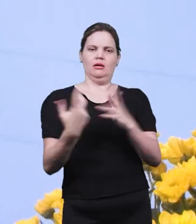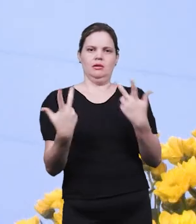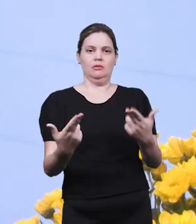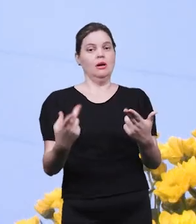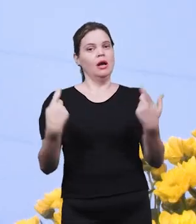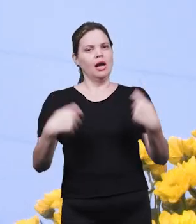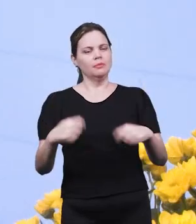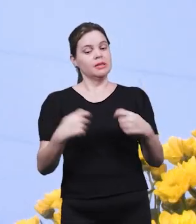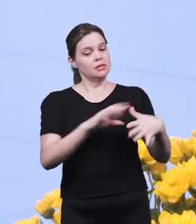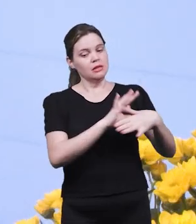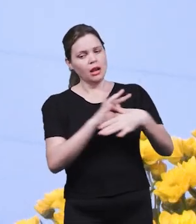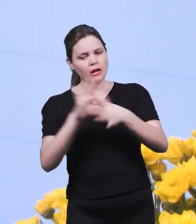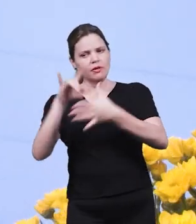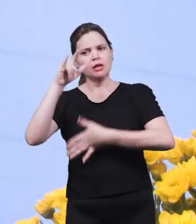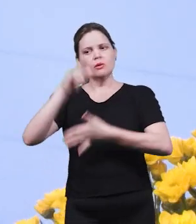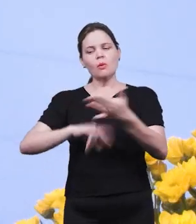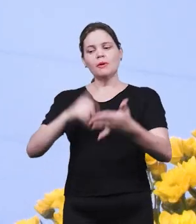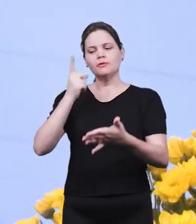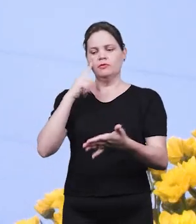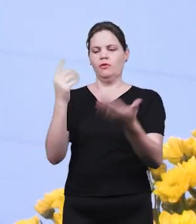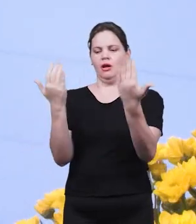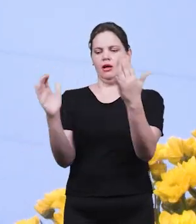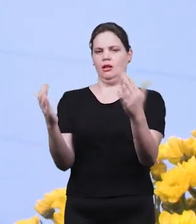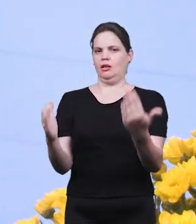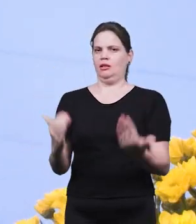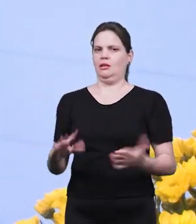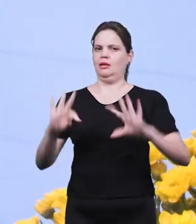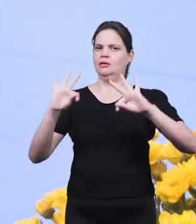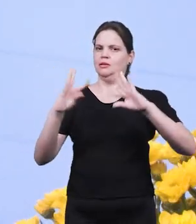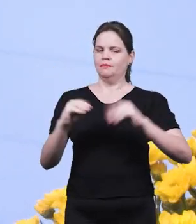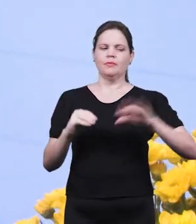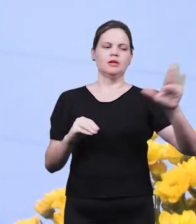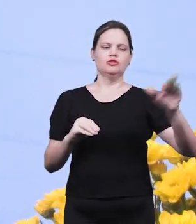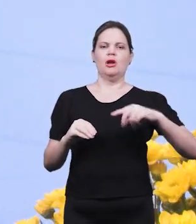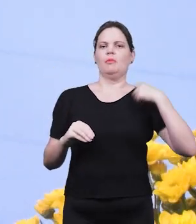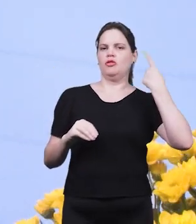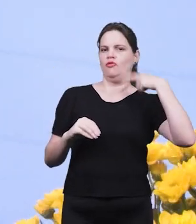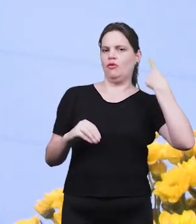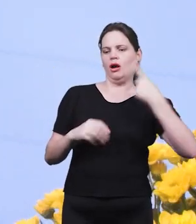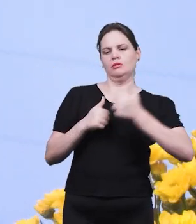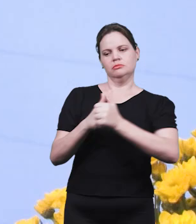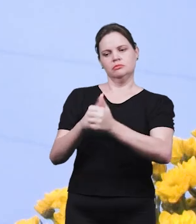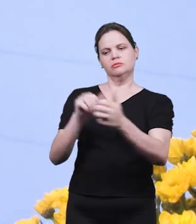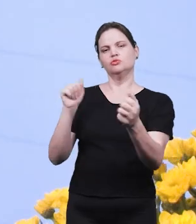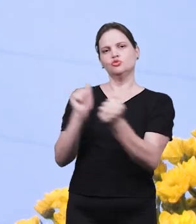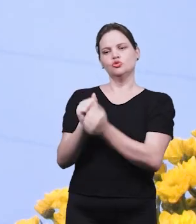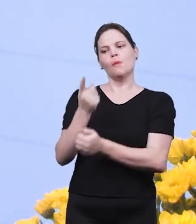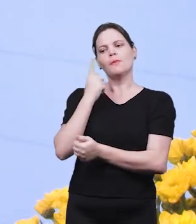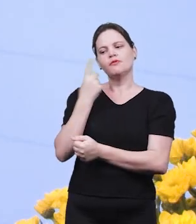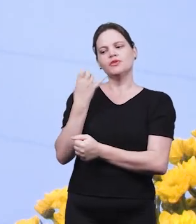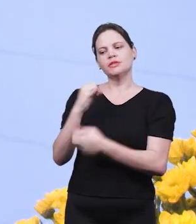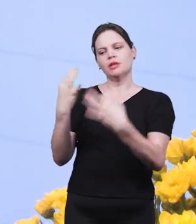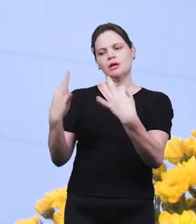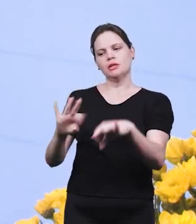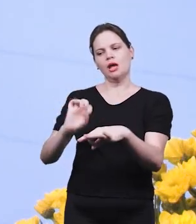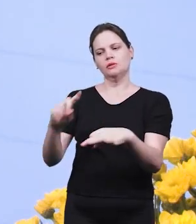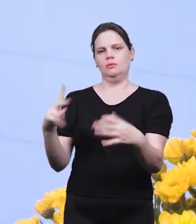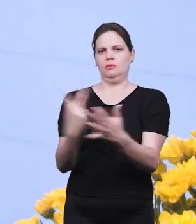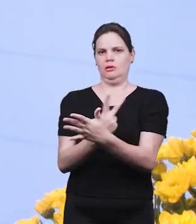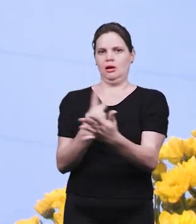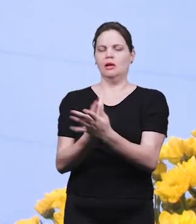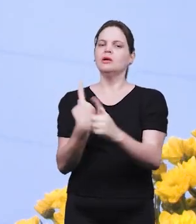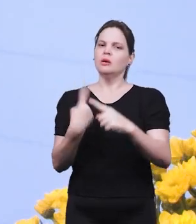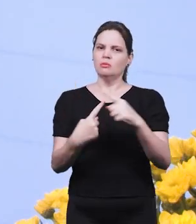seus documentos e ali nesse processo constituir um advogado, acompanhar e ver se está regular, porque realmente o